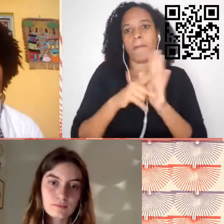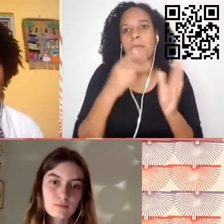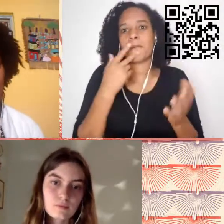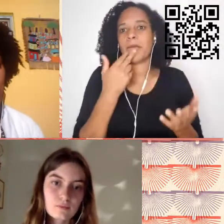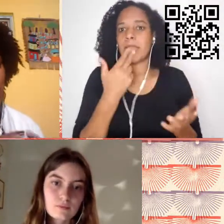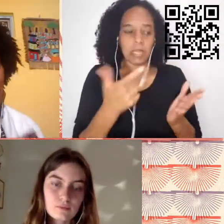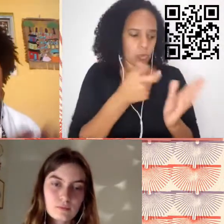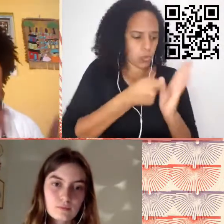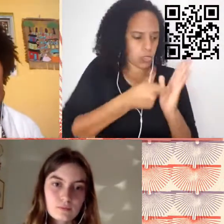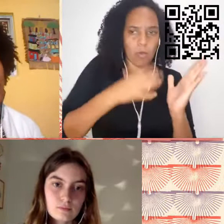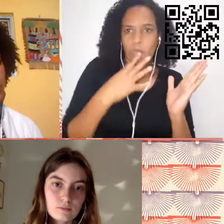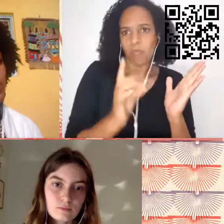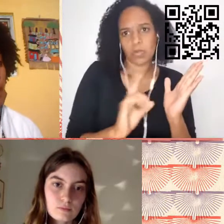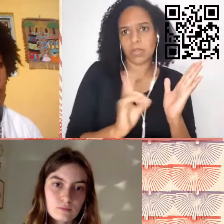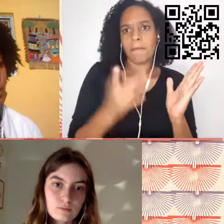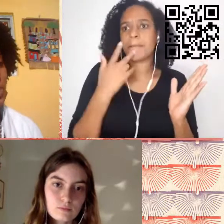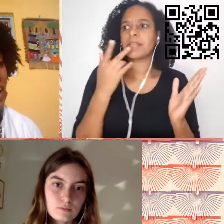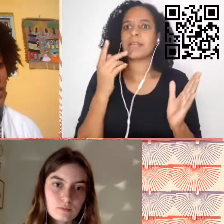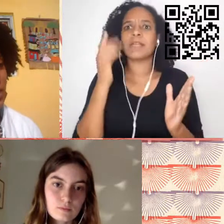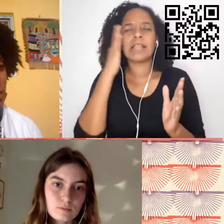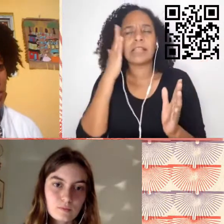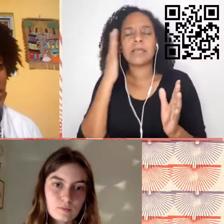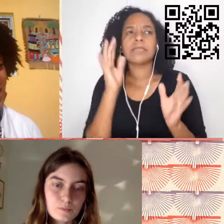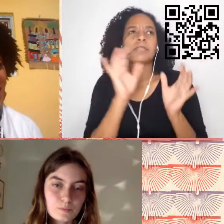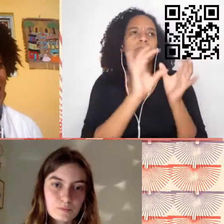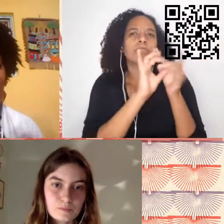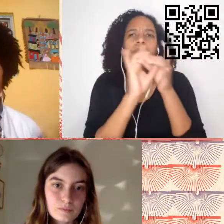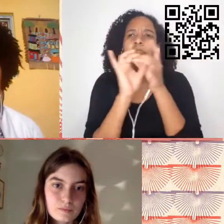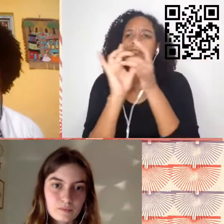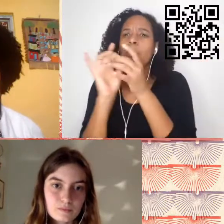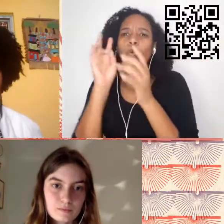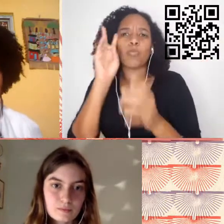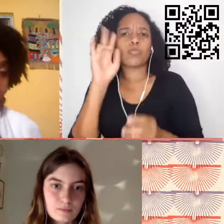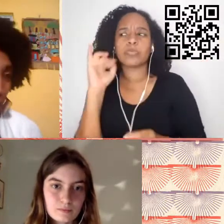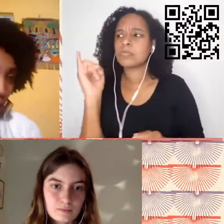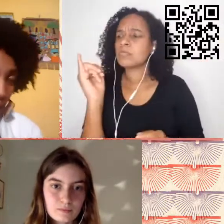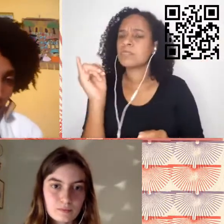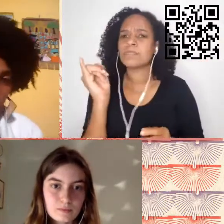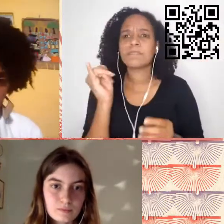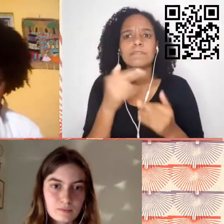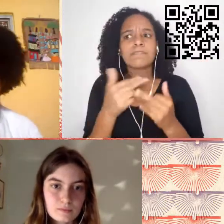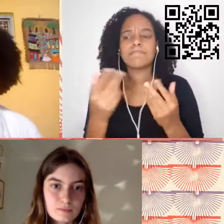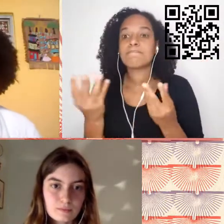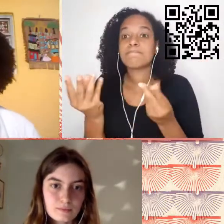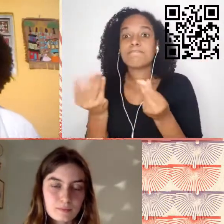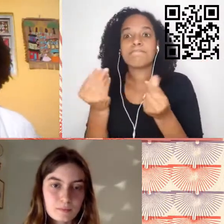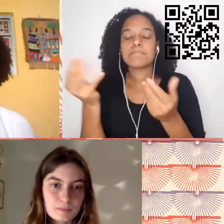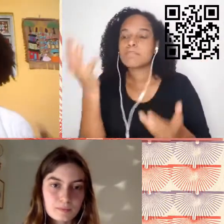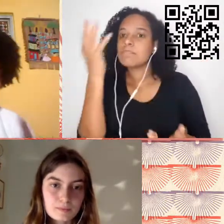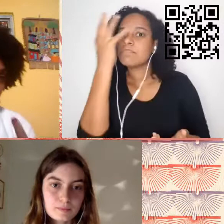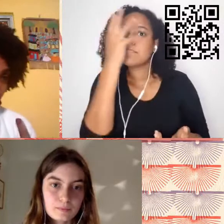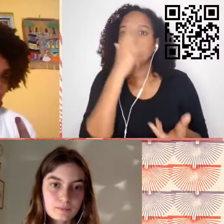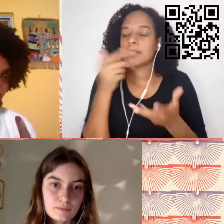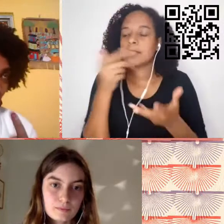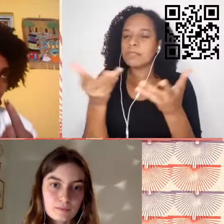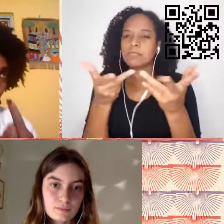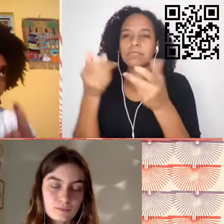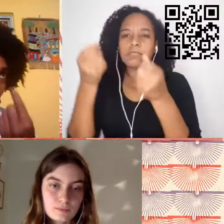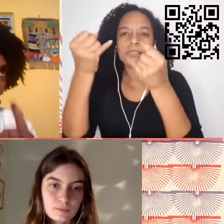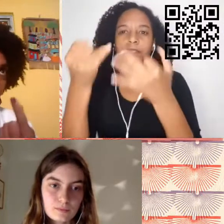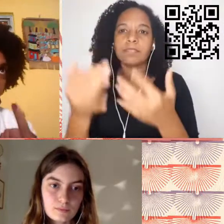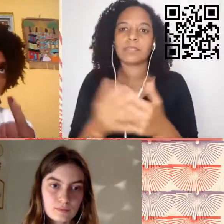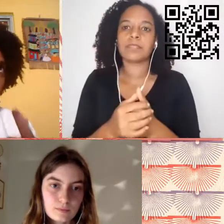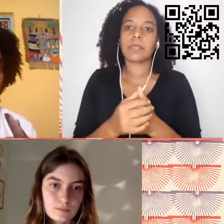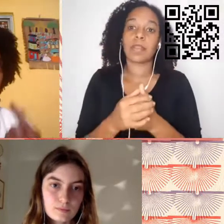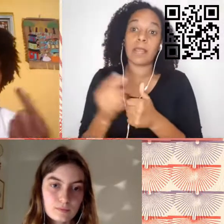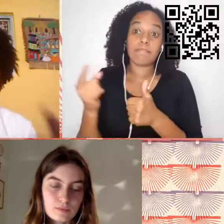texto, ela tinha noção dos elementos narrativos e ela contava com muita beleza. Esse primeiro, eu digo